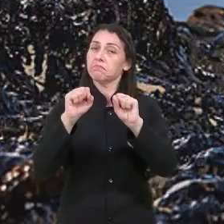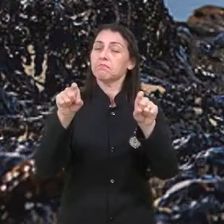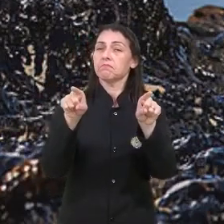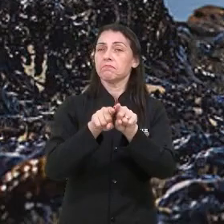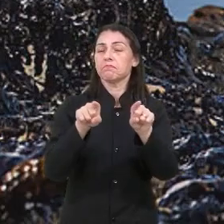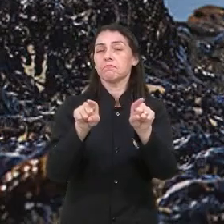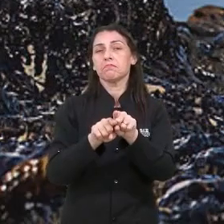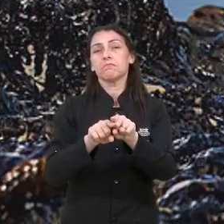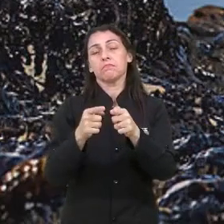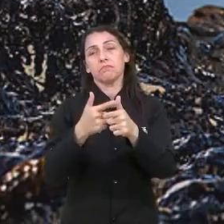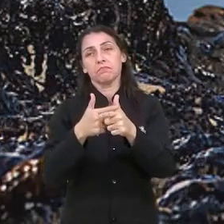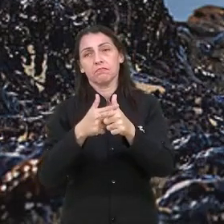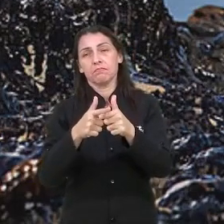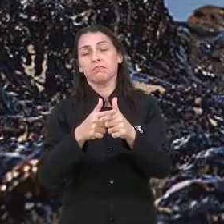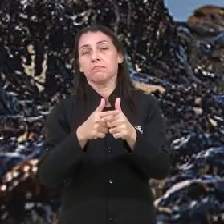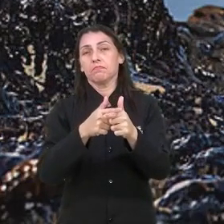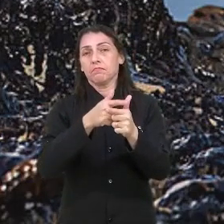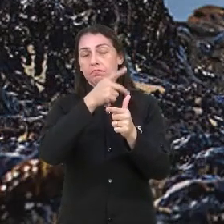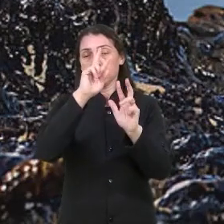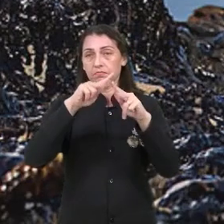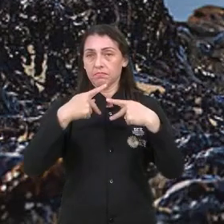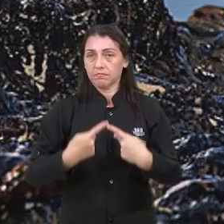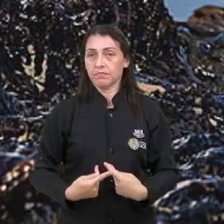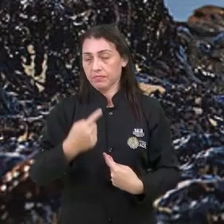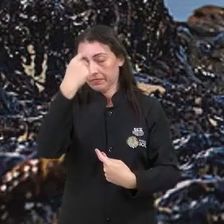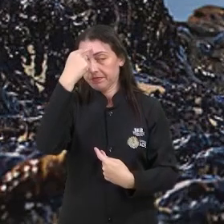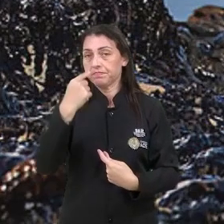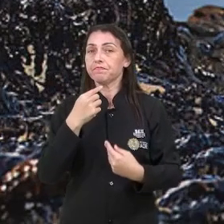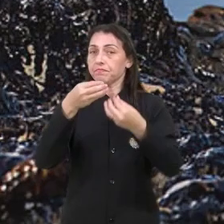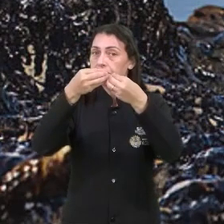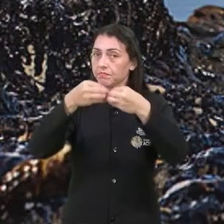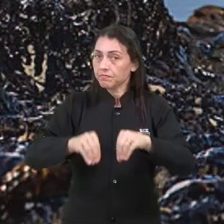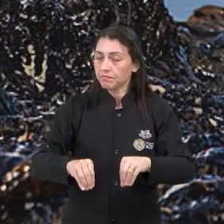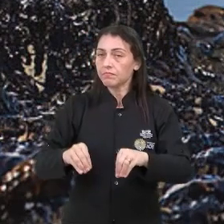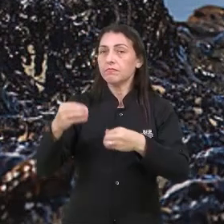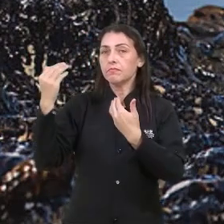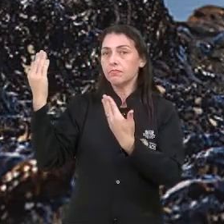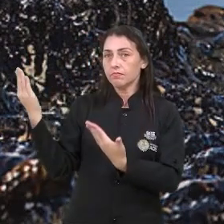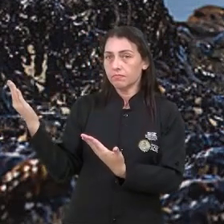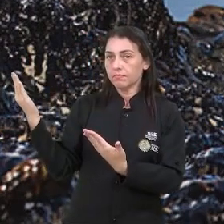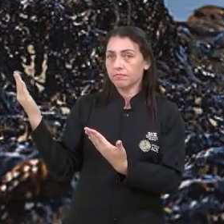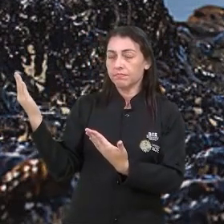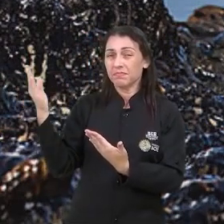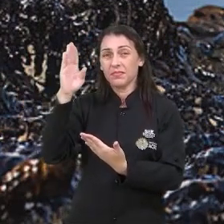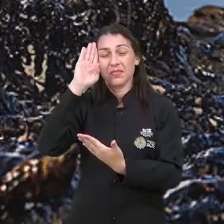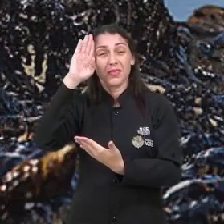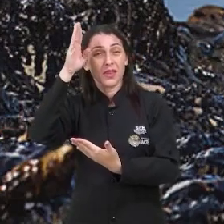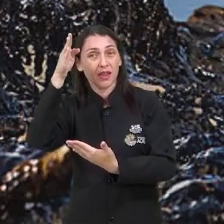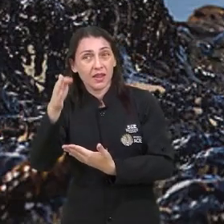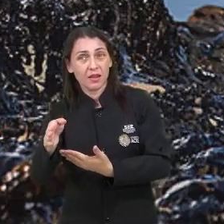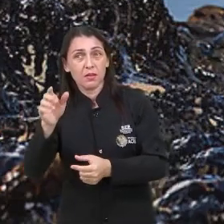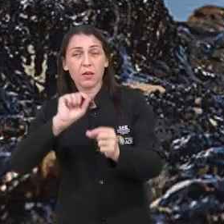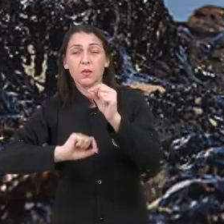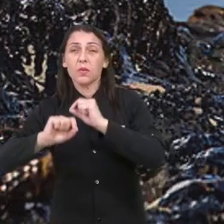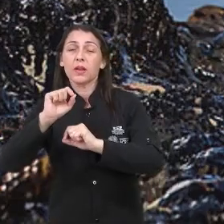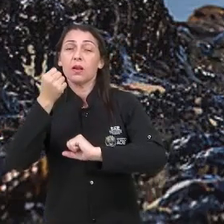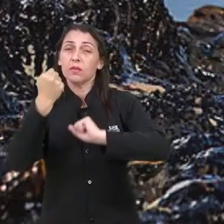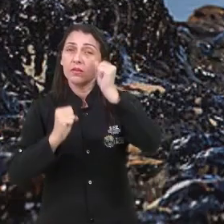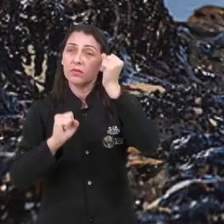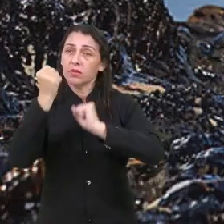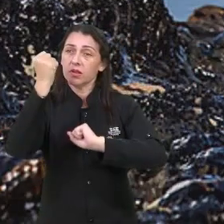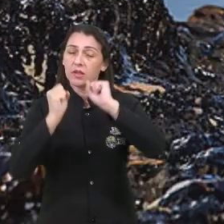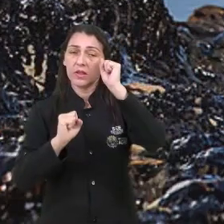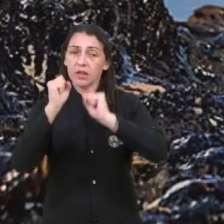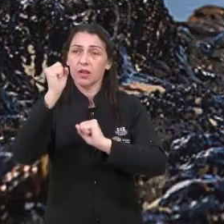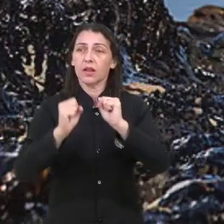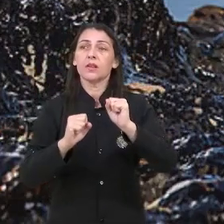provocar. Aqui nessa imagem, você está vendo um dano causado pelo principal setor, né, industrial,